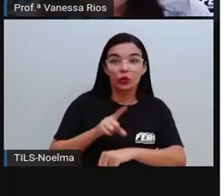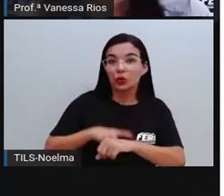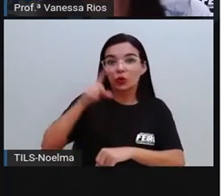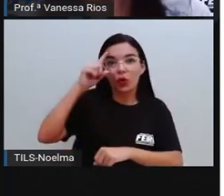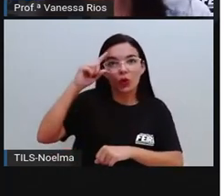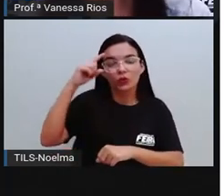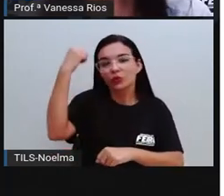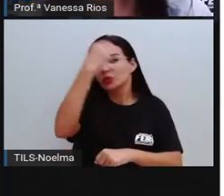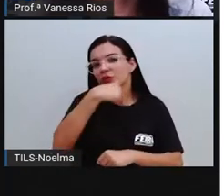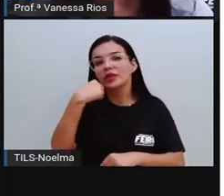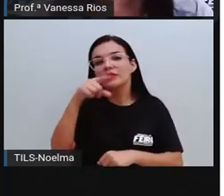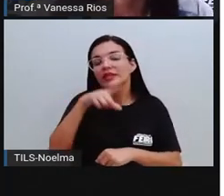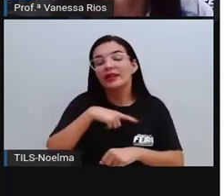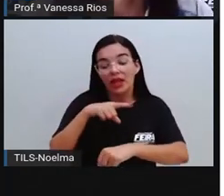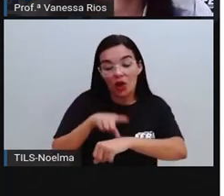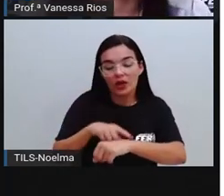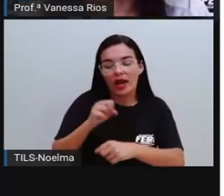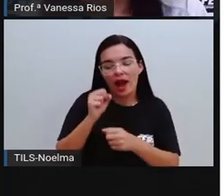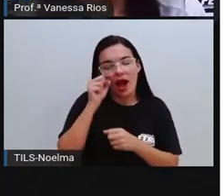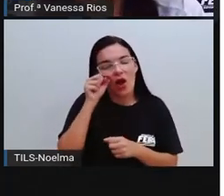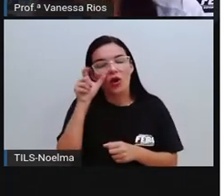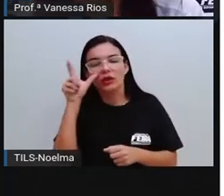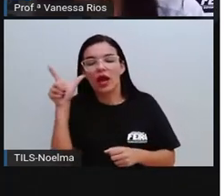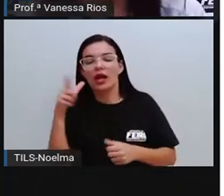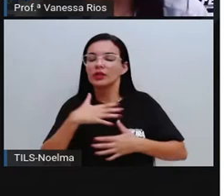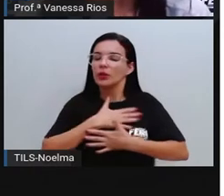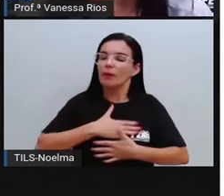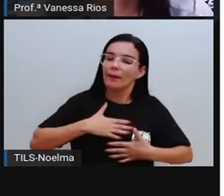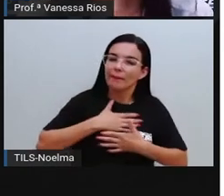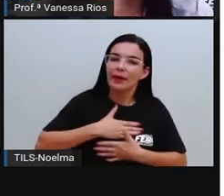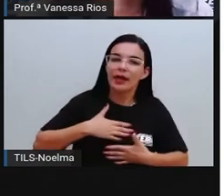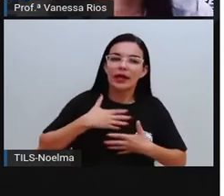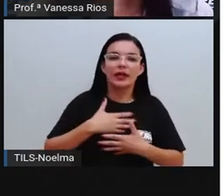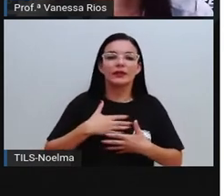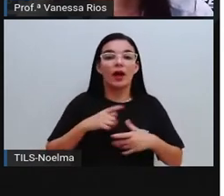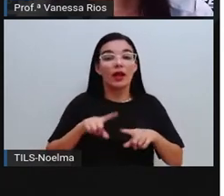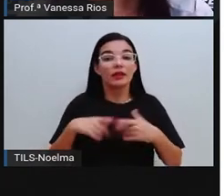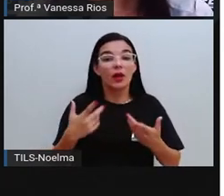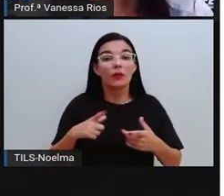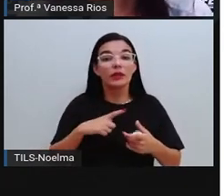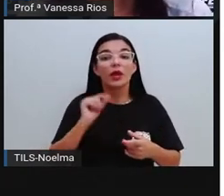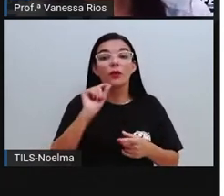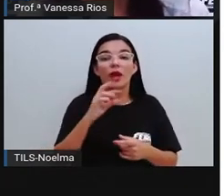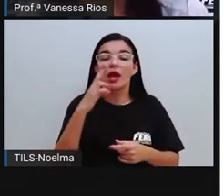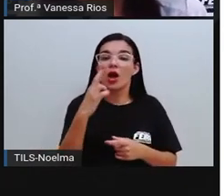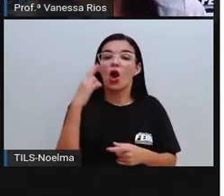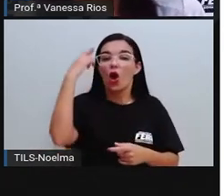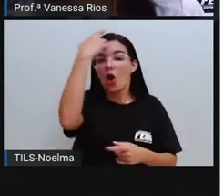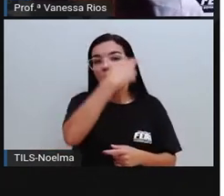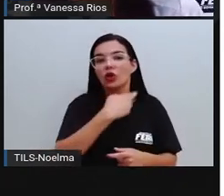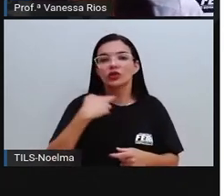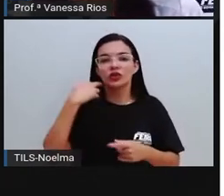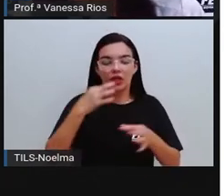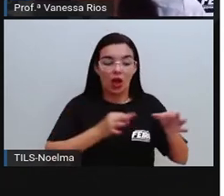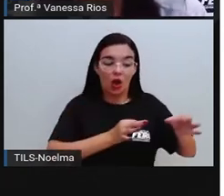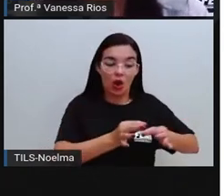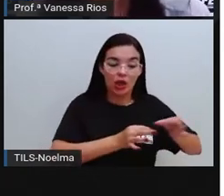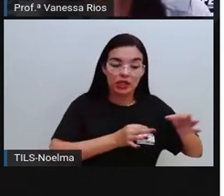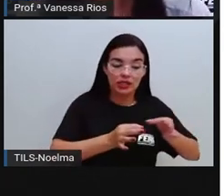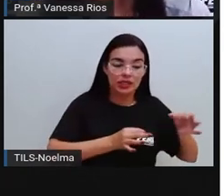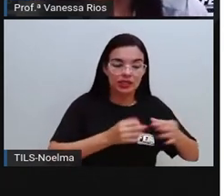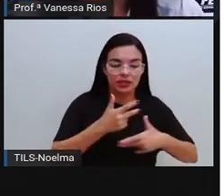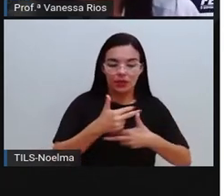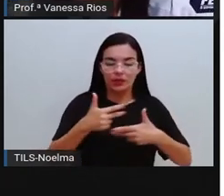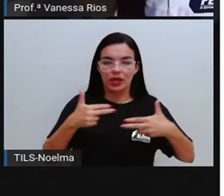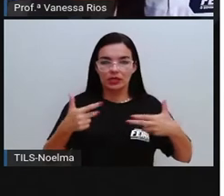horário para acordar, e você acorda, você toma banho. Então, existe uma organização dessas